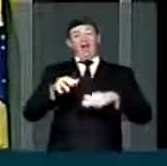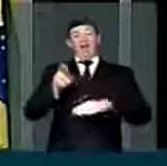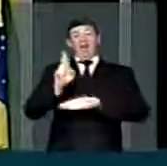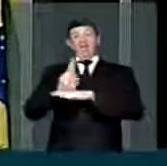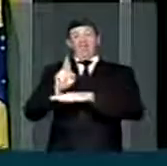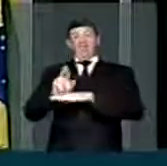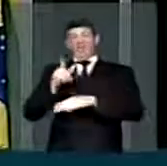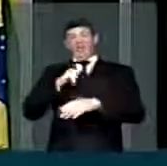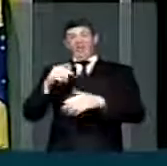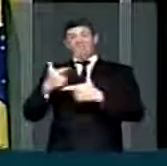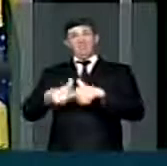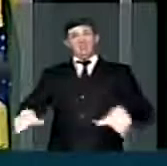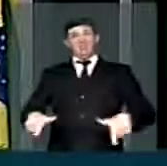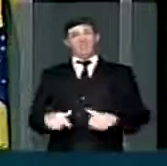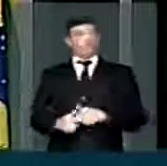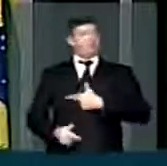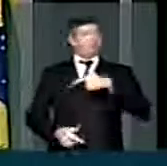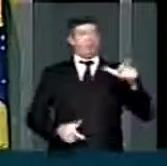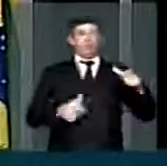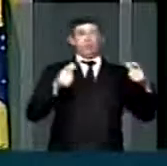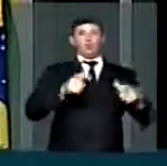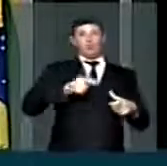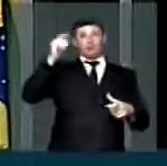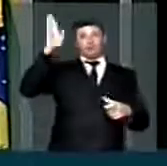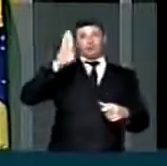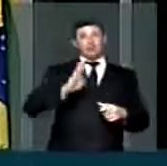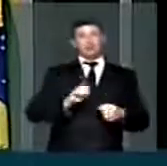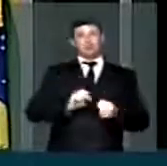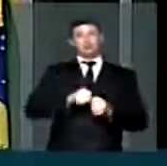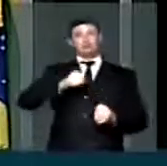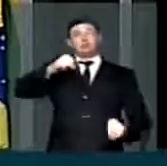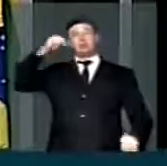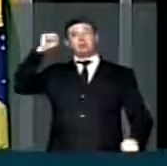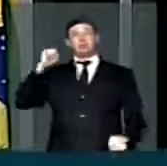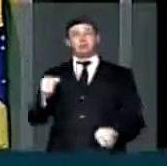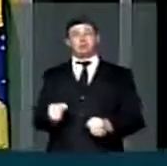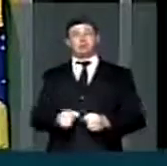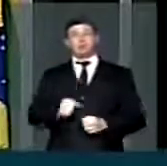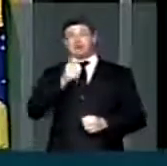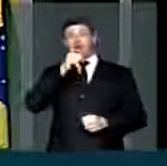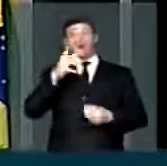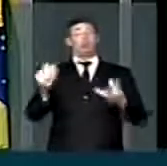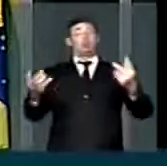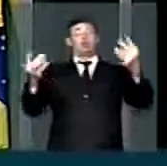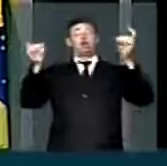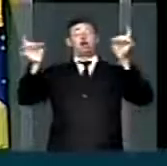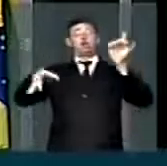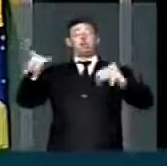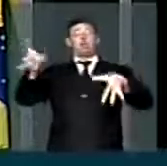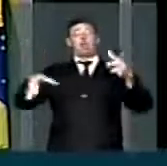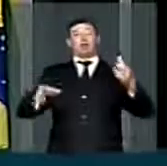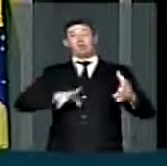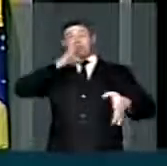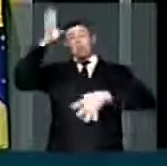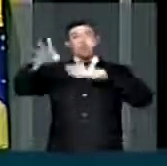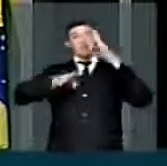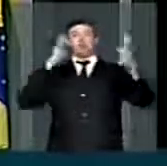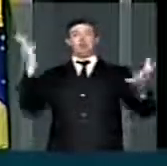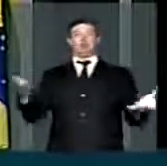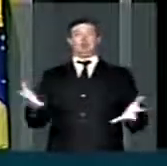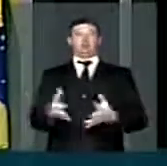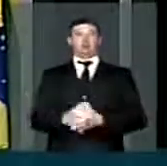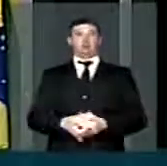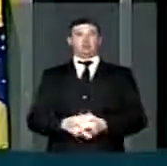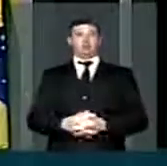reservatórios vazios, em outras partes deste imenso país, água em abundância, sobrando, exagerada, a ponto